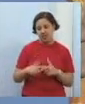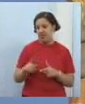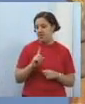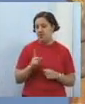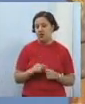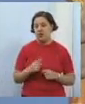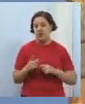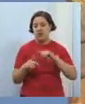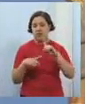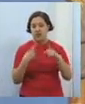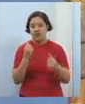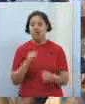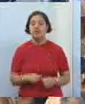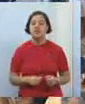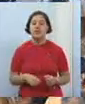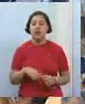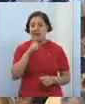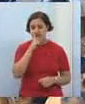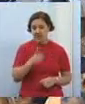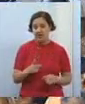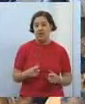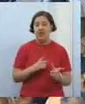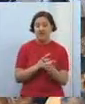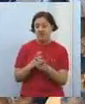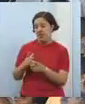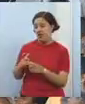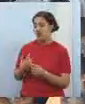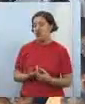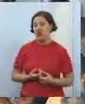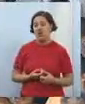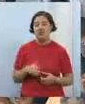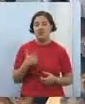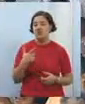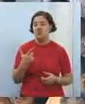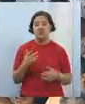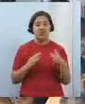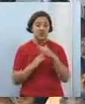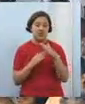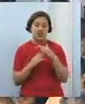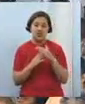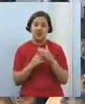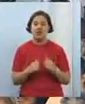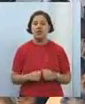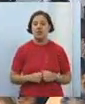Depois mandava ele de volta para a guerra. Sabe lá quanto tempo que ia levar a guerra? Naquela época o povo não sabia contar direitinho se era